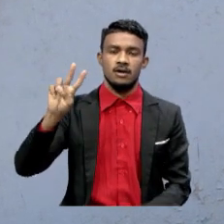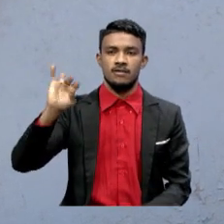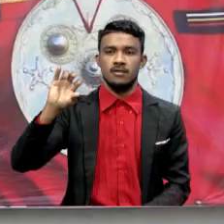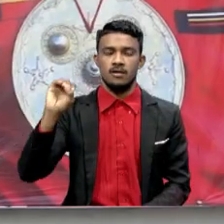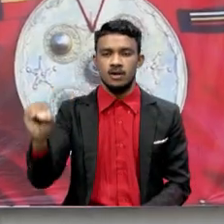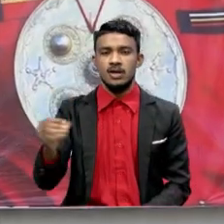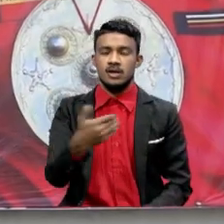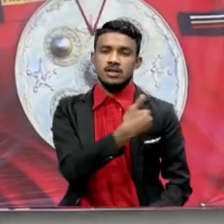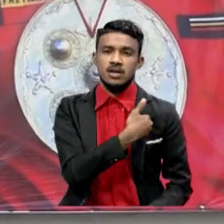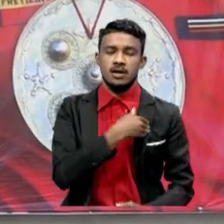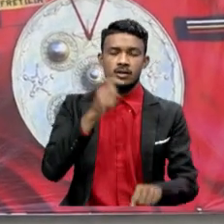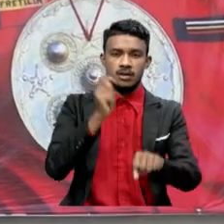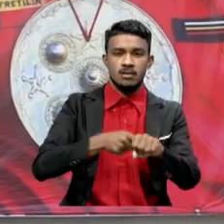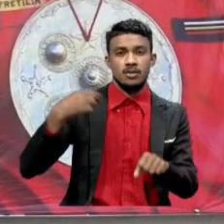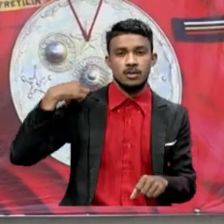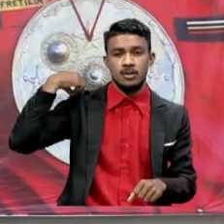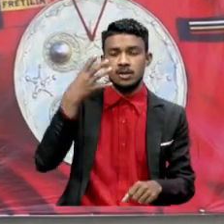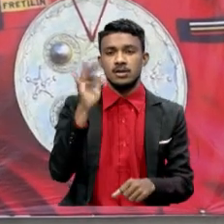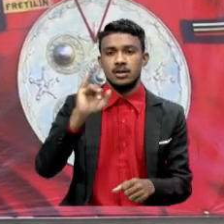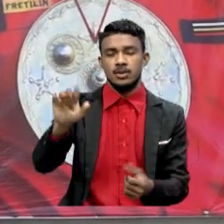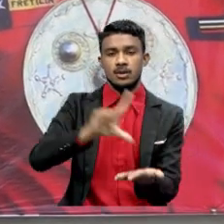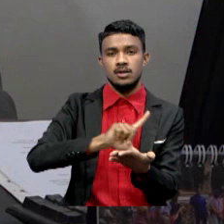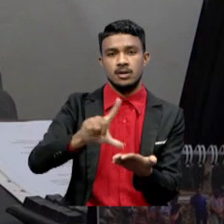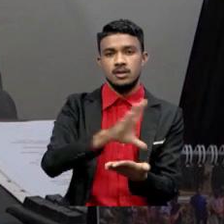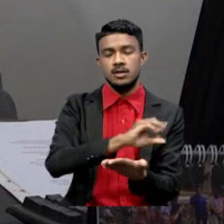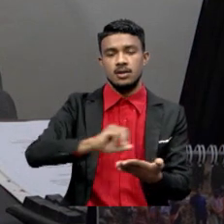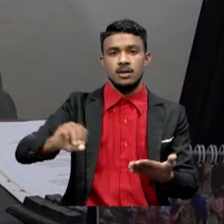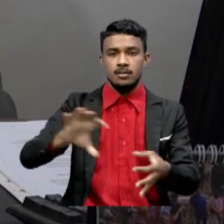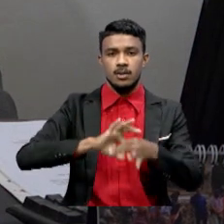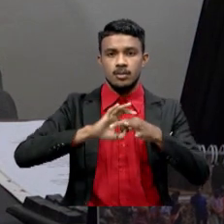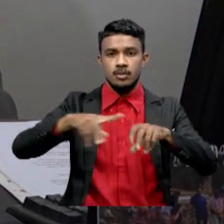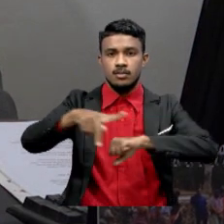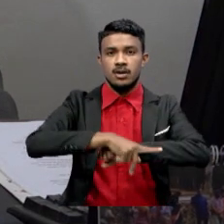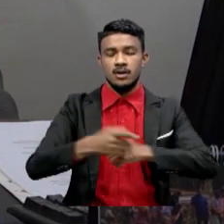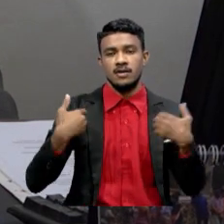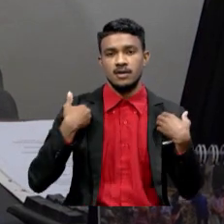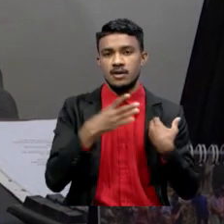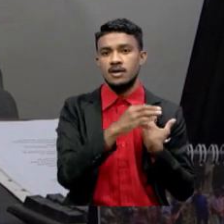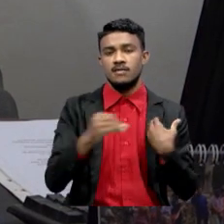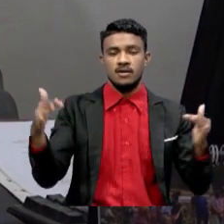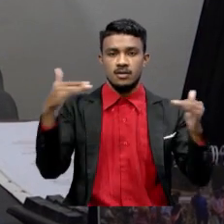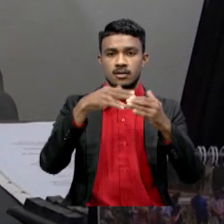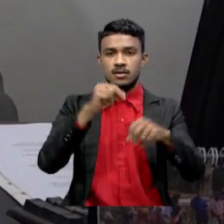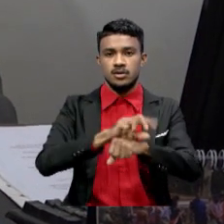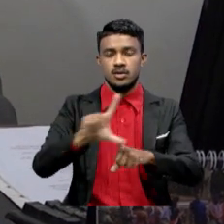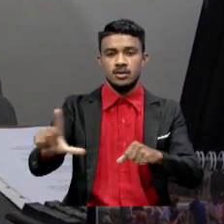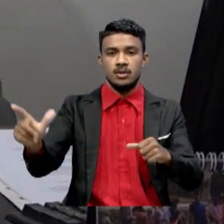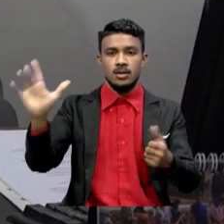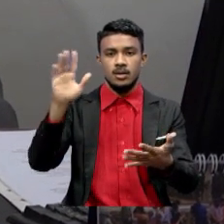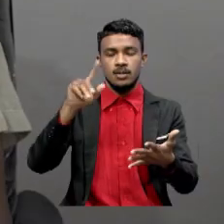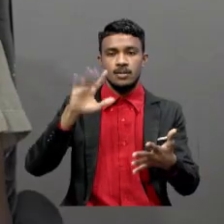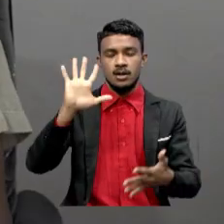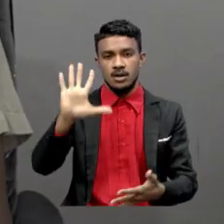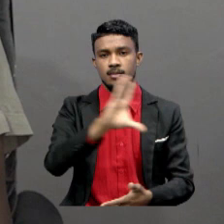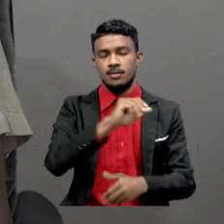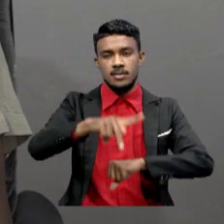ba candidato sira atau submete lista candidatura estrutura Partido Nian atau concorre iha Congresso Nacional bada lima Partido Fretilin.